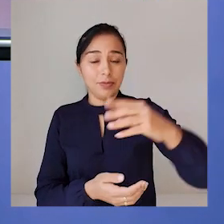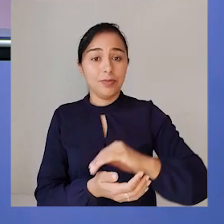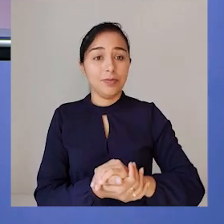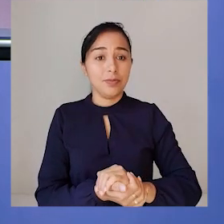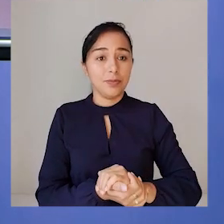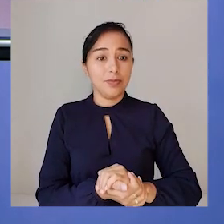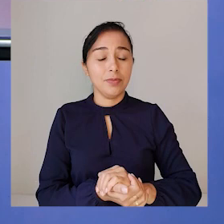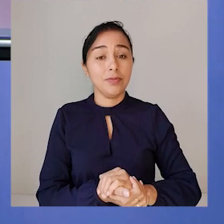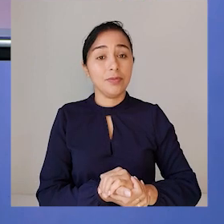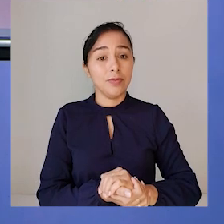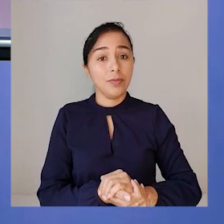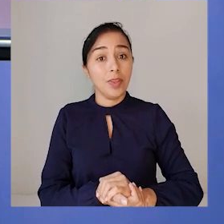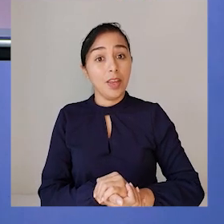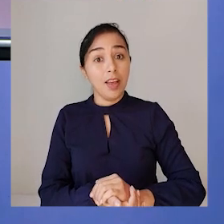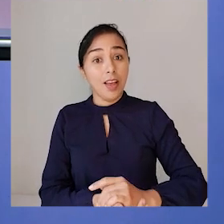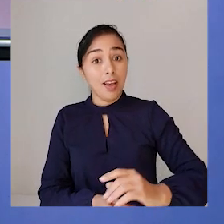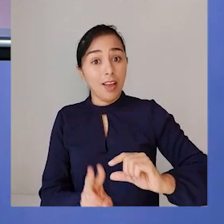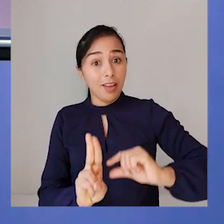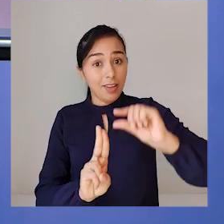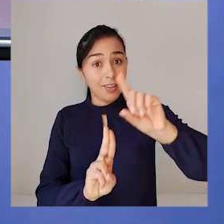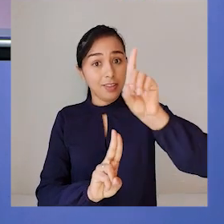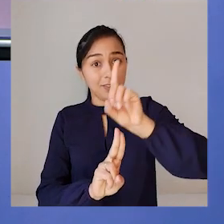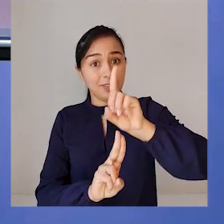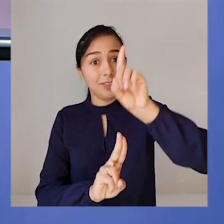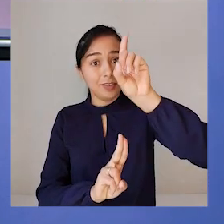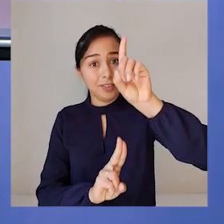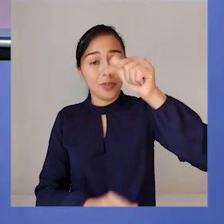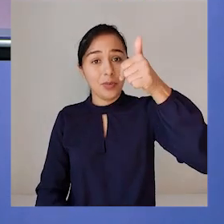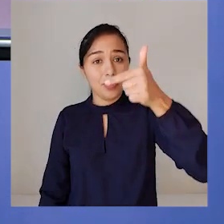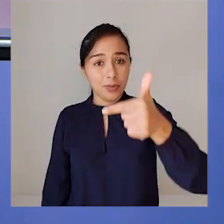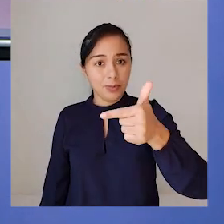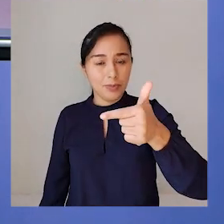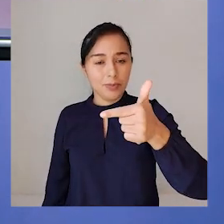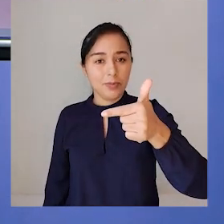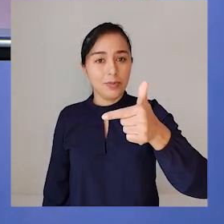unidade, o 2 a dezena e o 1 a centena.